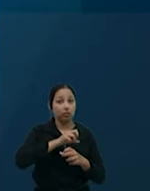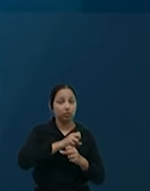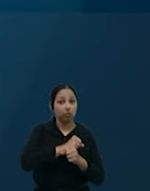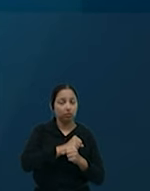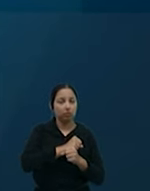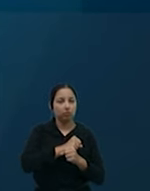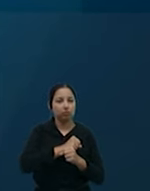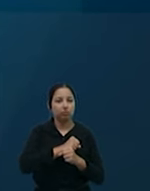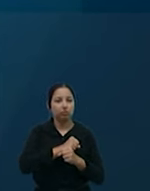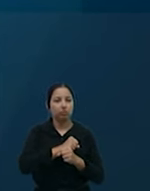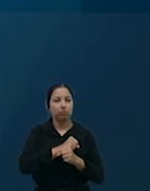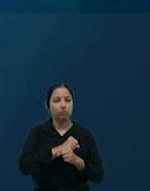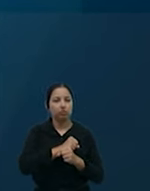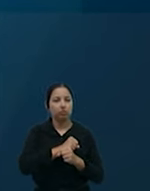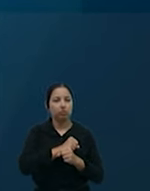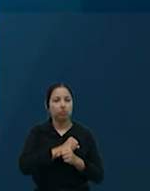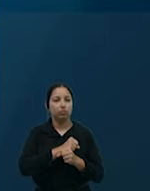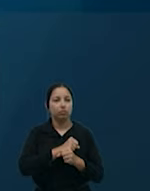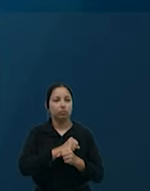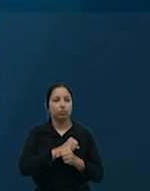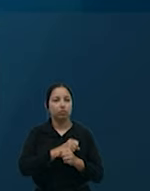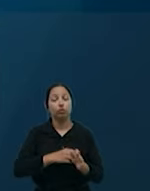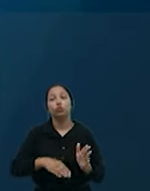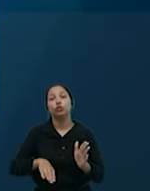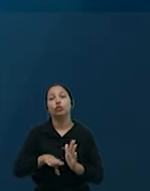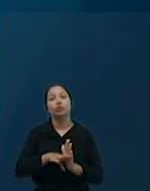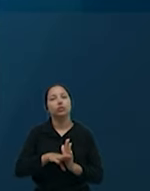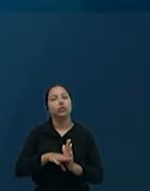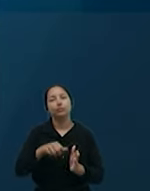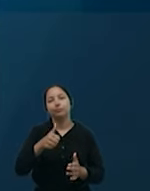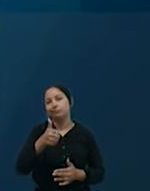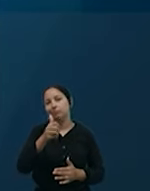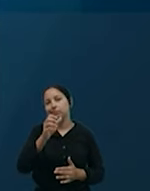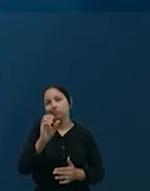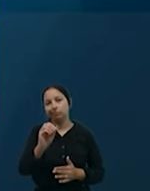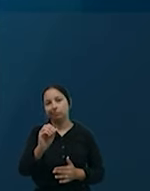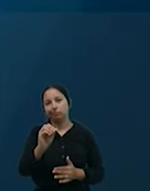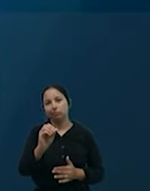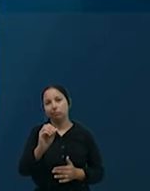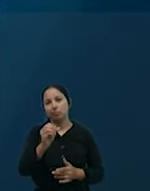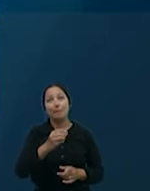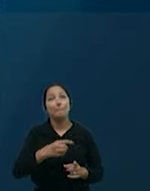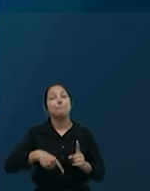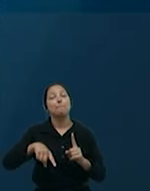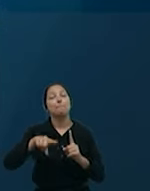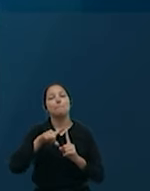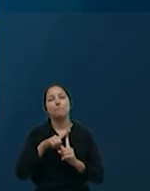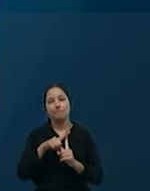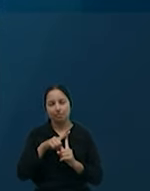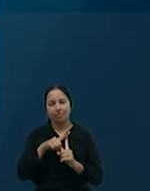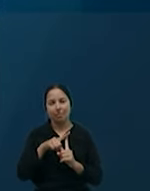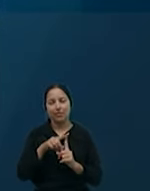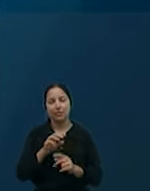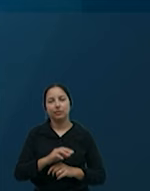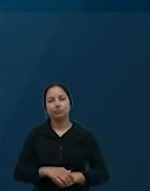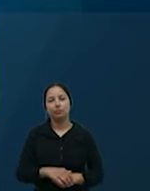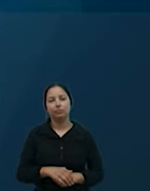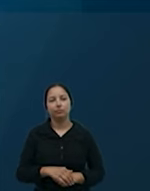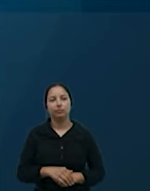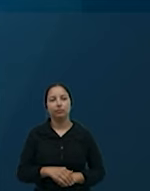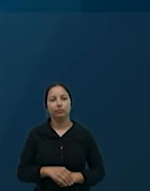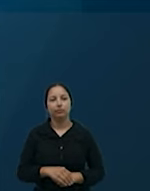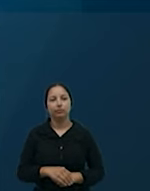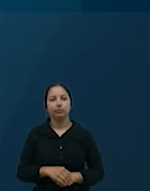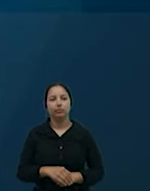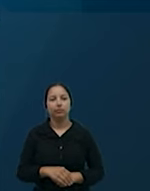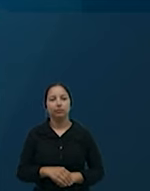a 10 vezes mais do que o valor normal, do que o valor que seria fixado. E também tem a